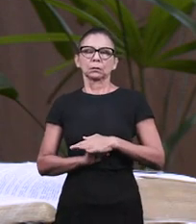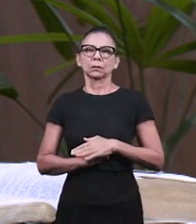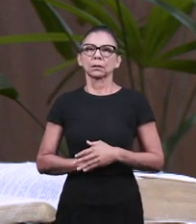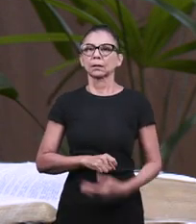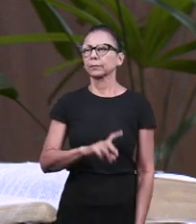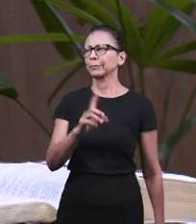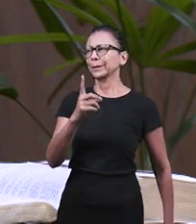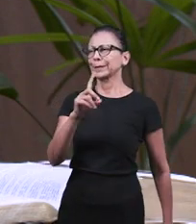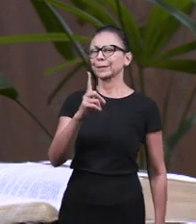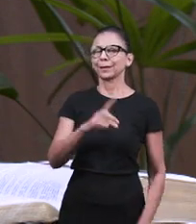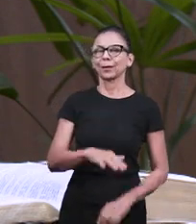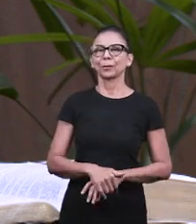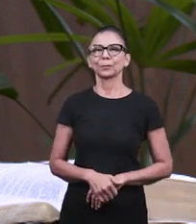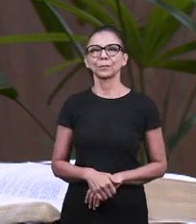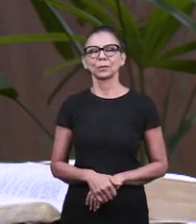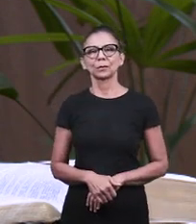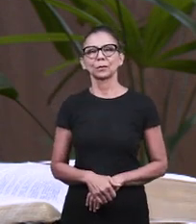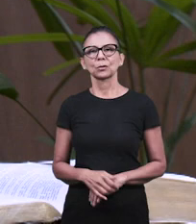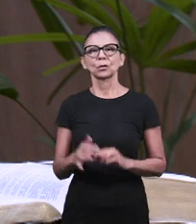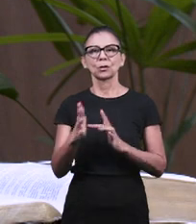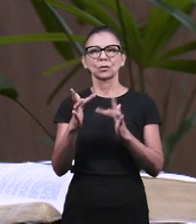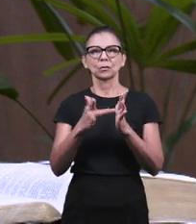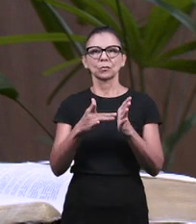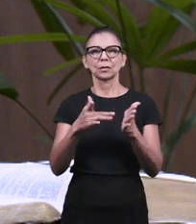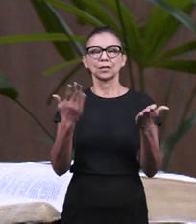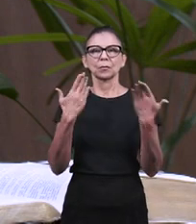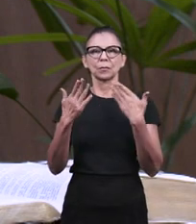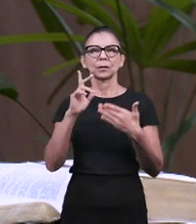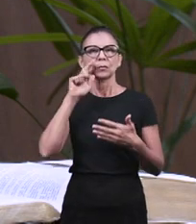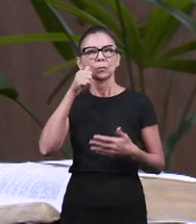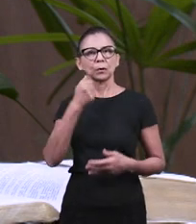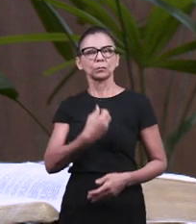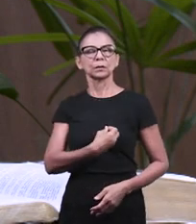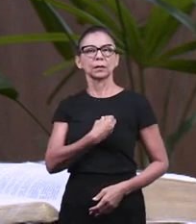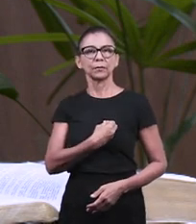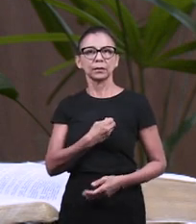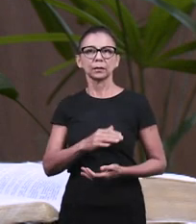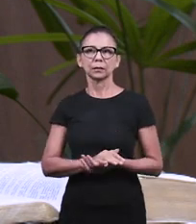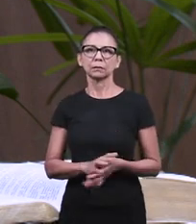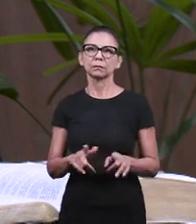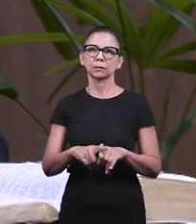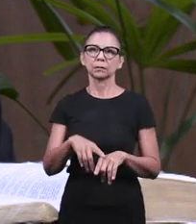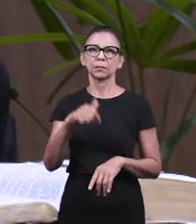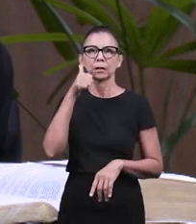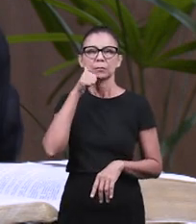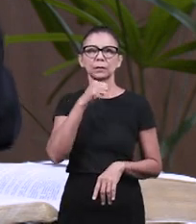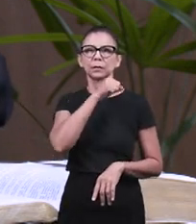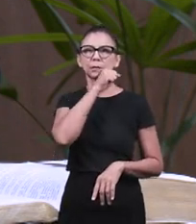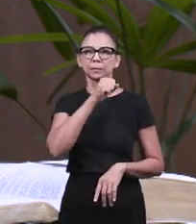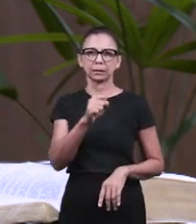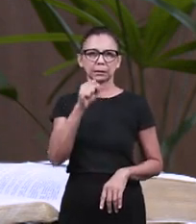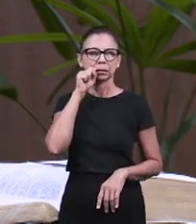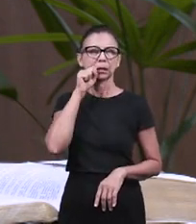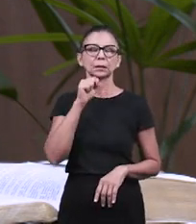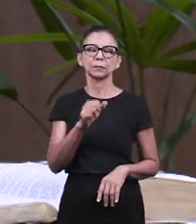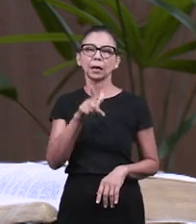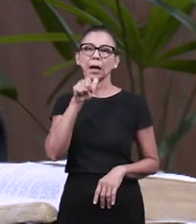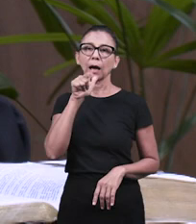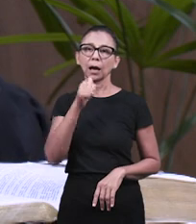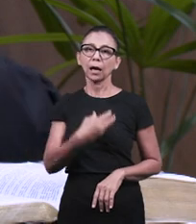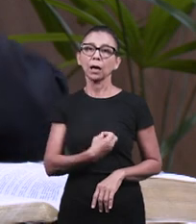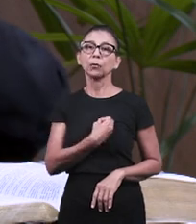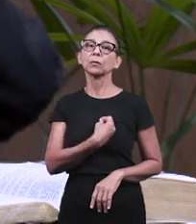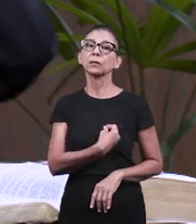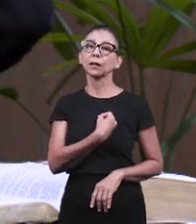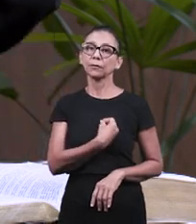Como também a mulher samaritana que bebeu da água da vida, né? Não precisava mais do cântaro, porque agora